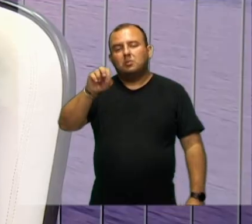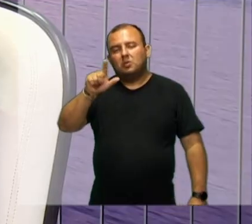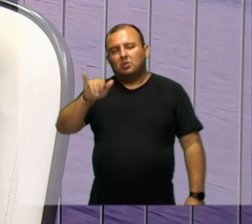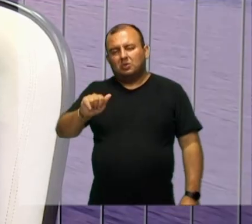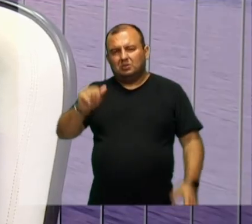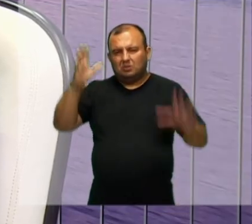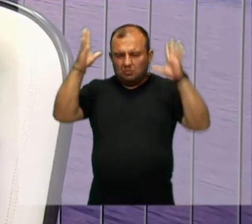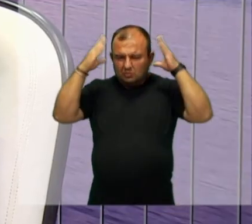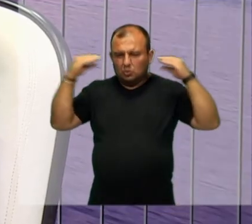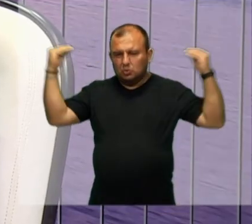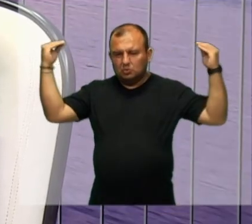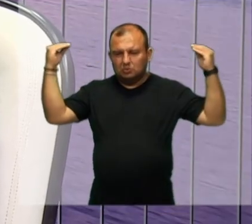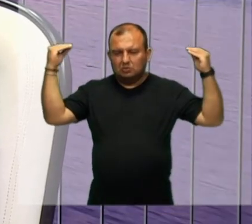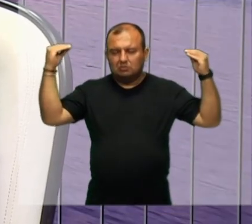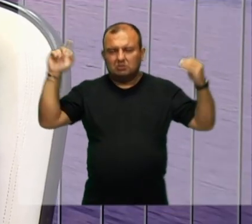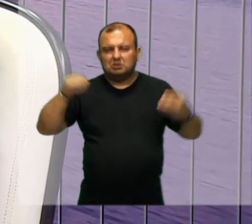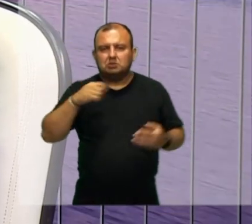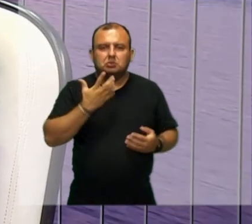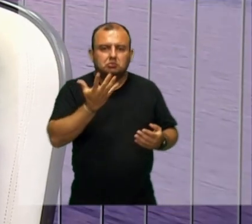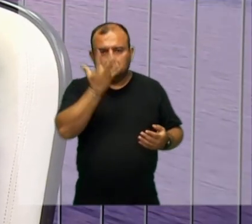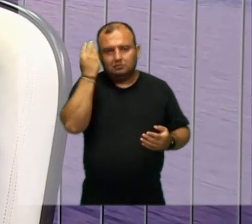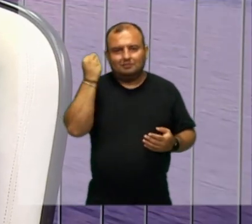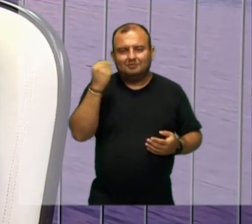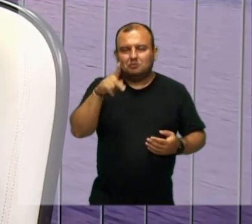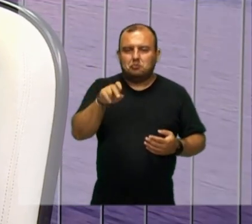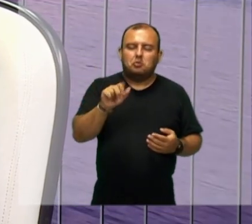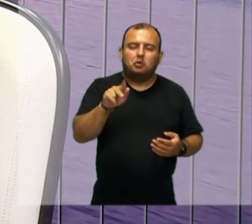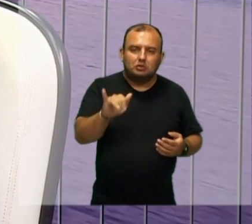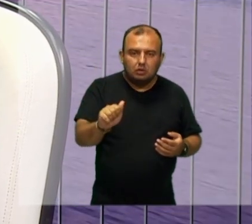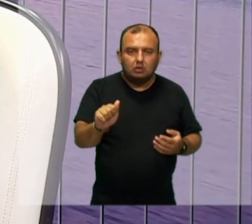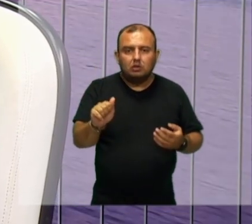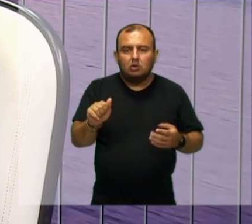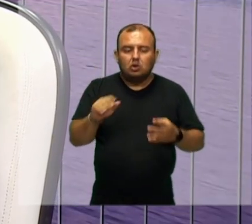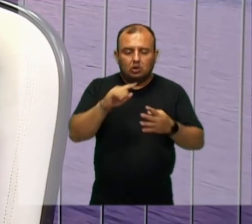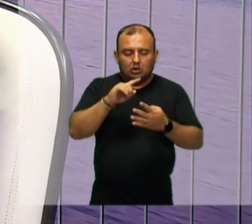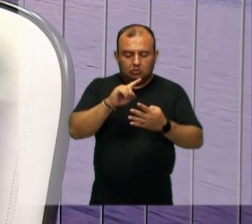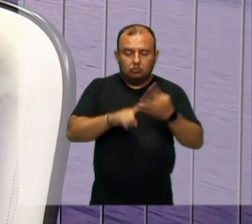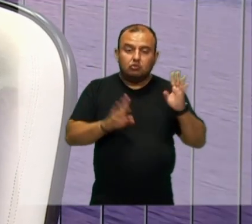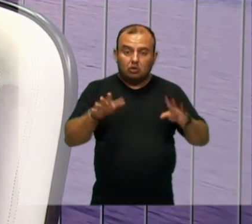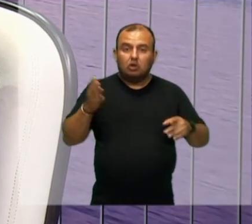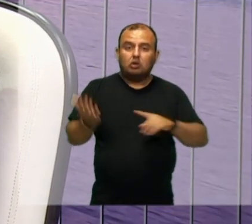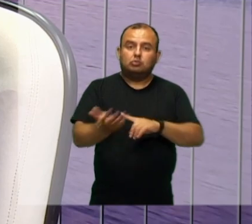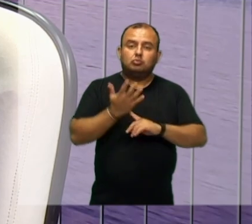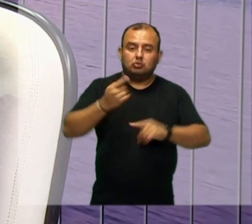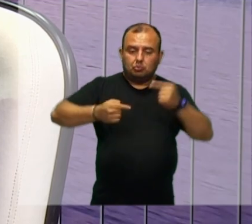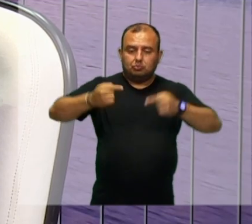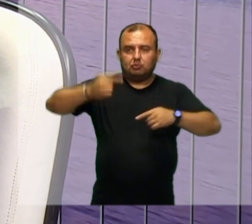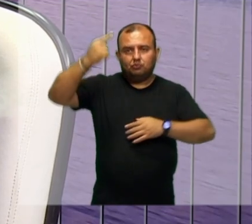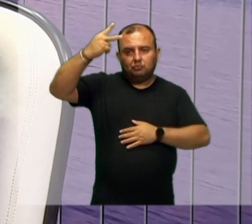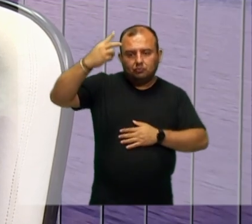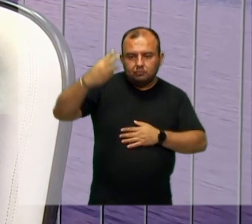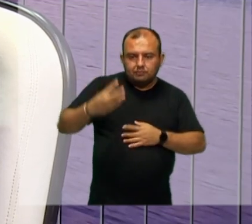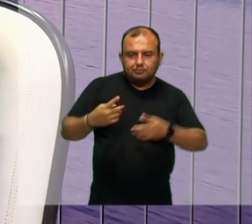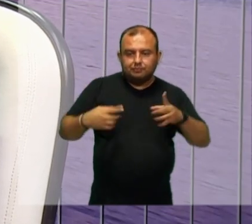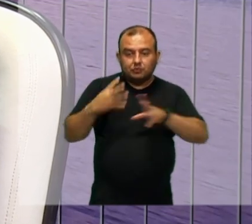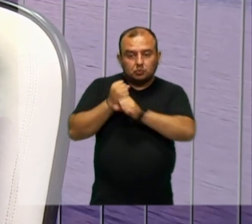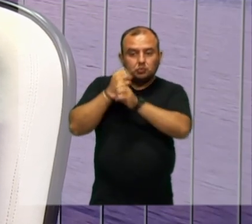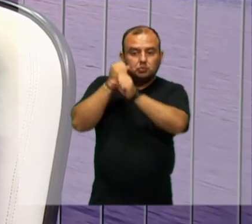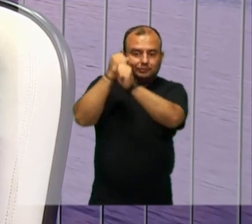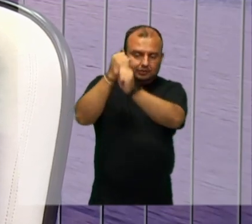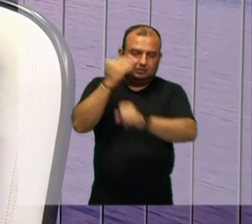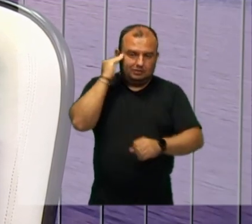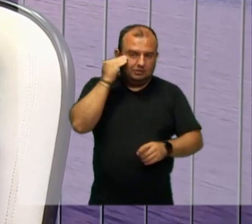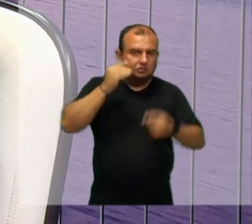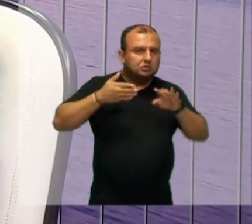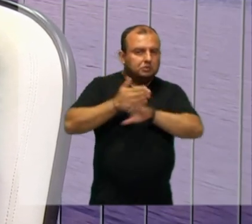as competições já valem para o ranking classificatório. E aí a gente vai fazendo essa participação